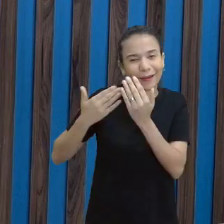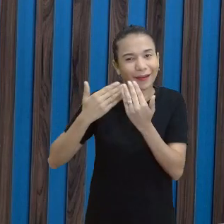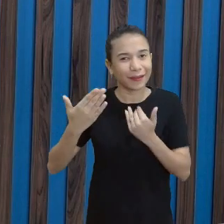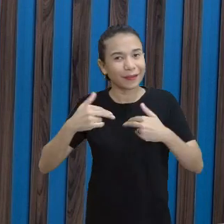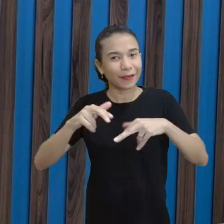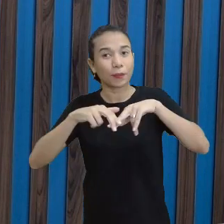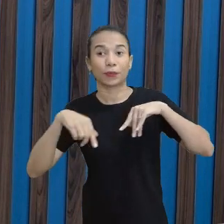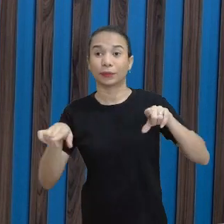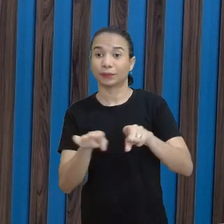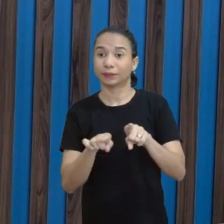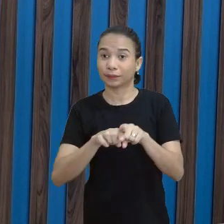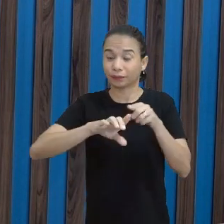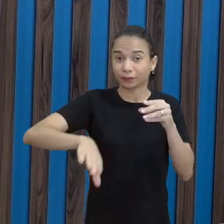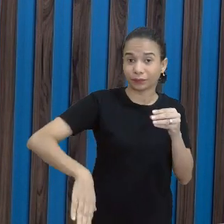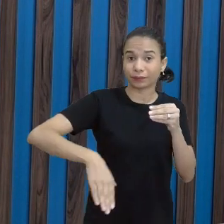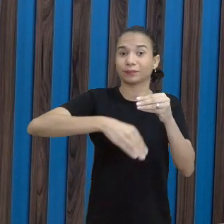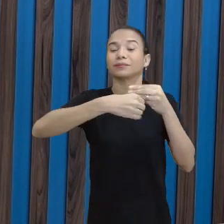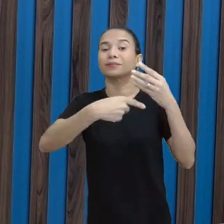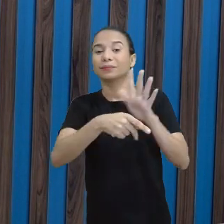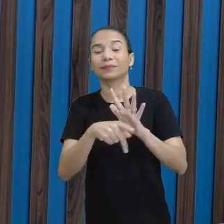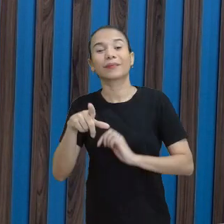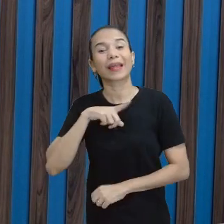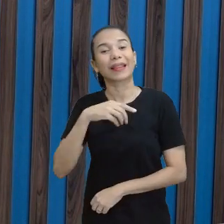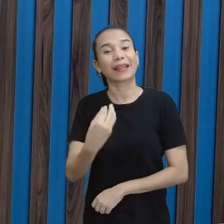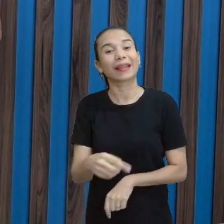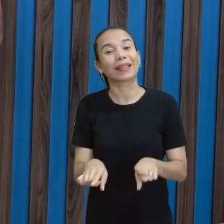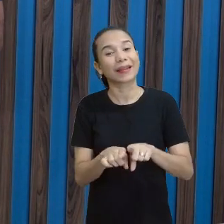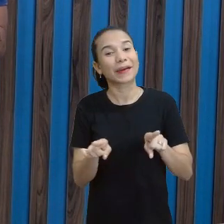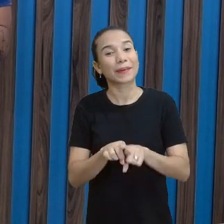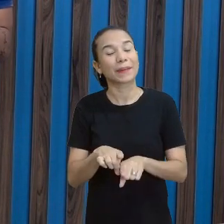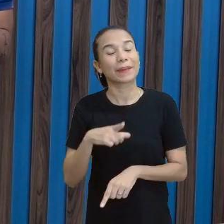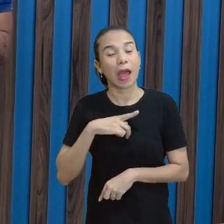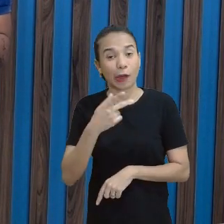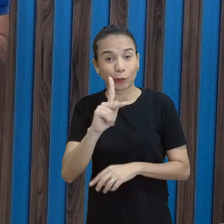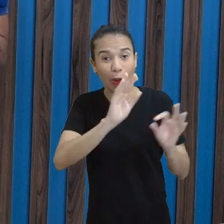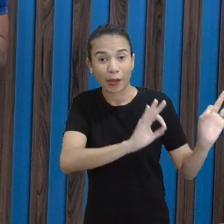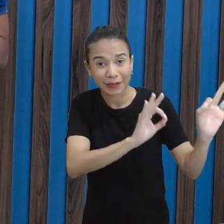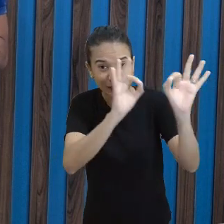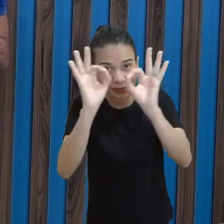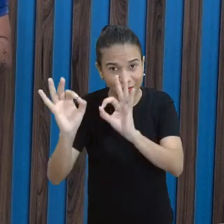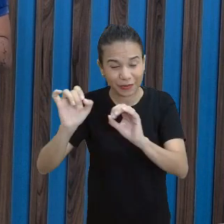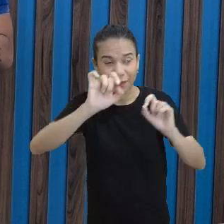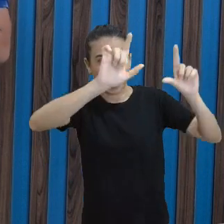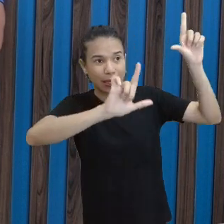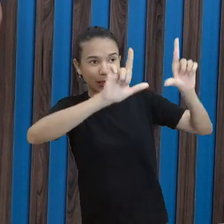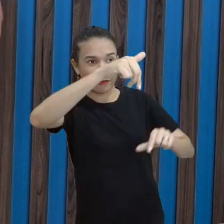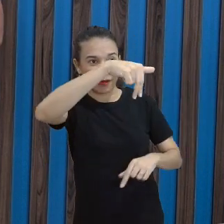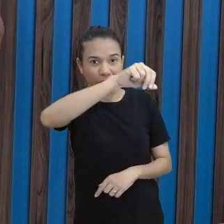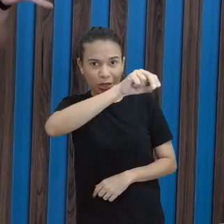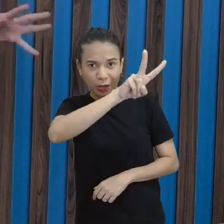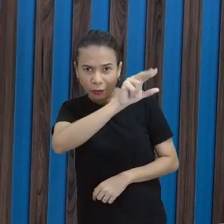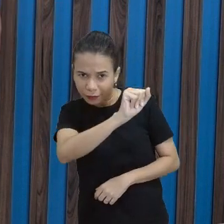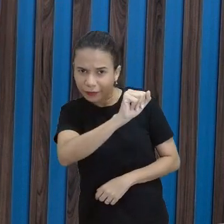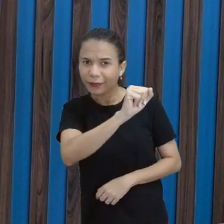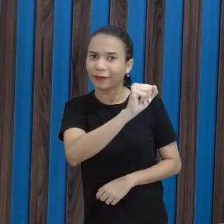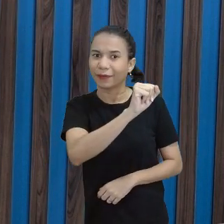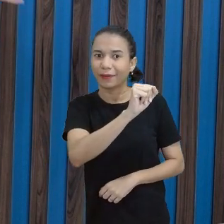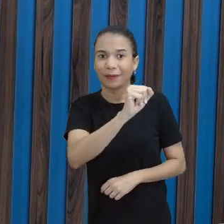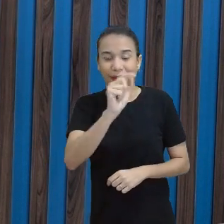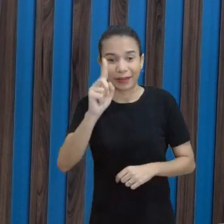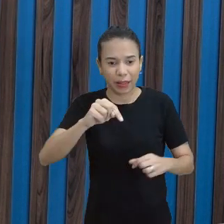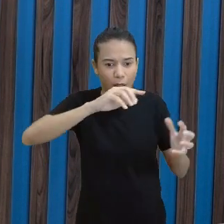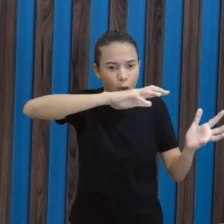além do aplicativo do Educa Recife, se você está nos assistindo aí pela TV Nova, em algum lugar